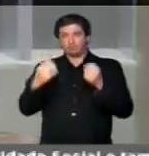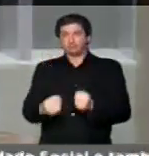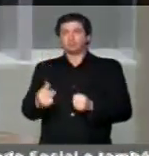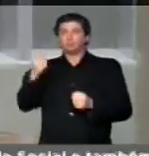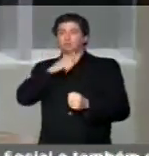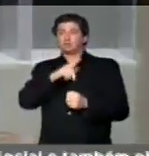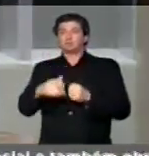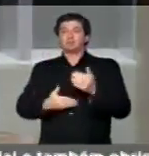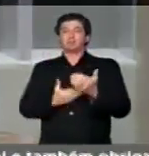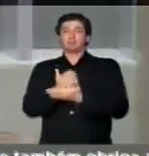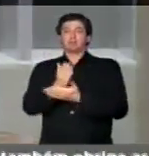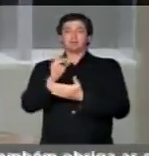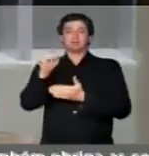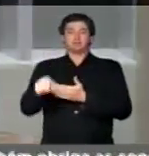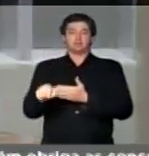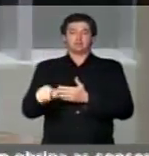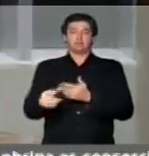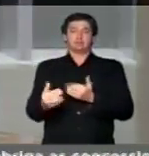consigamos aprovar